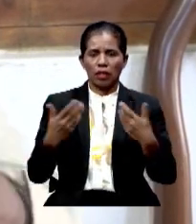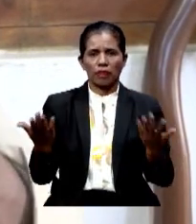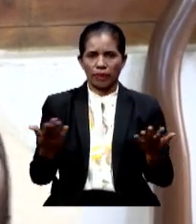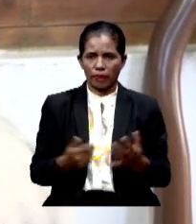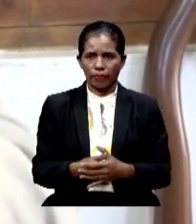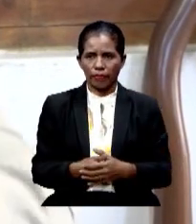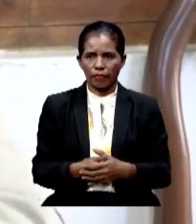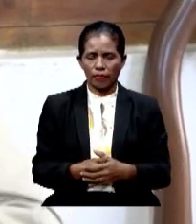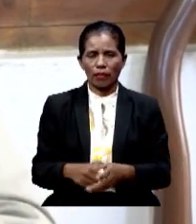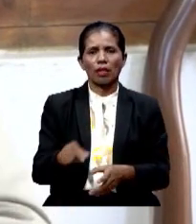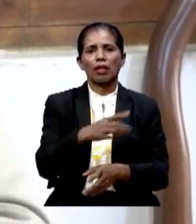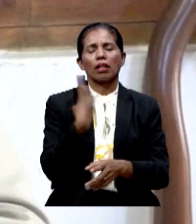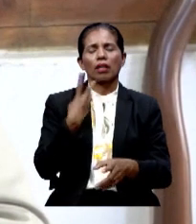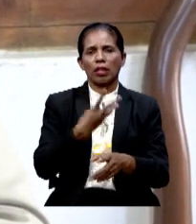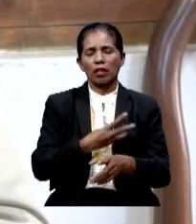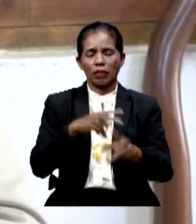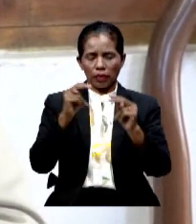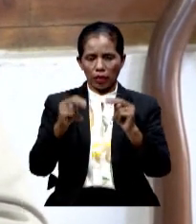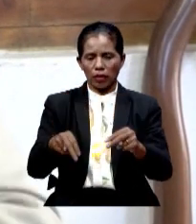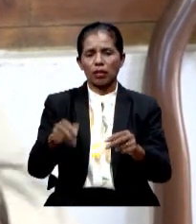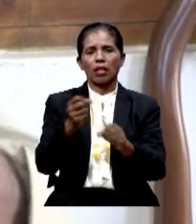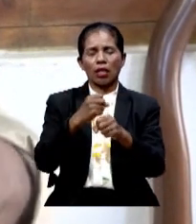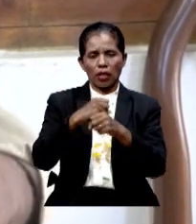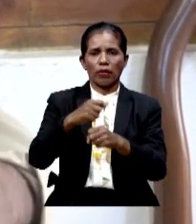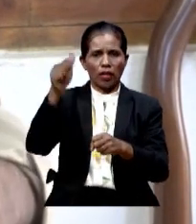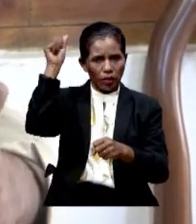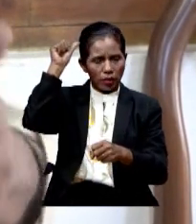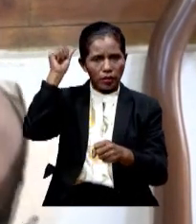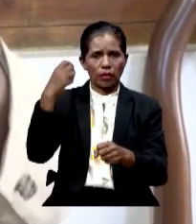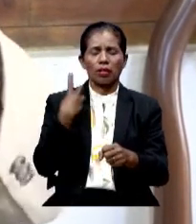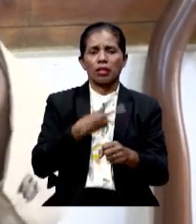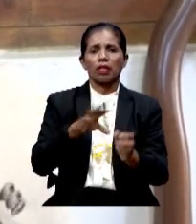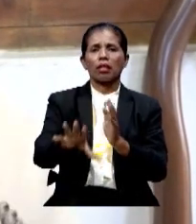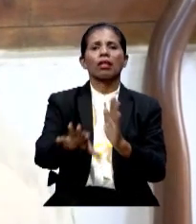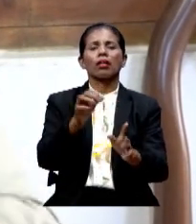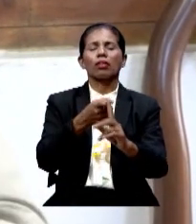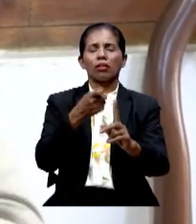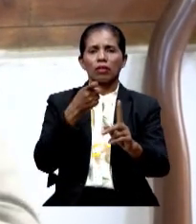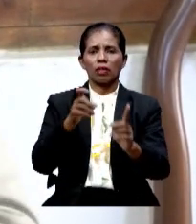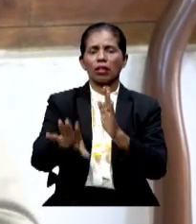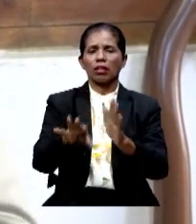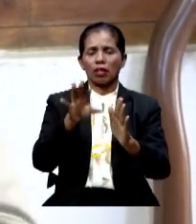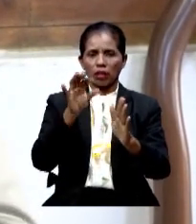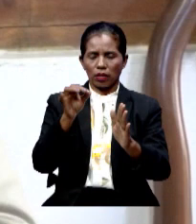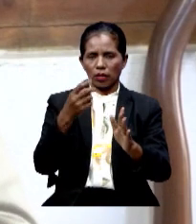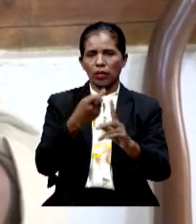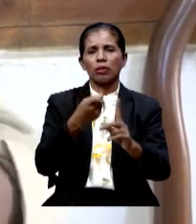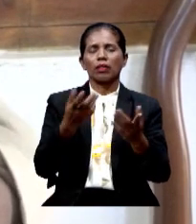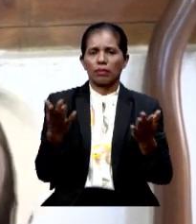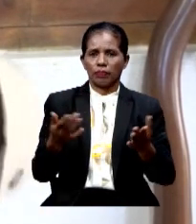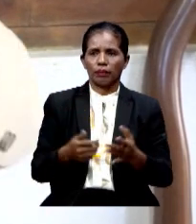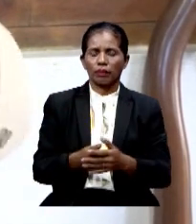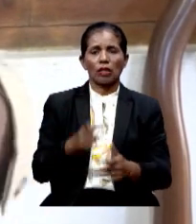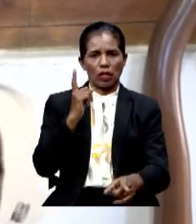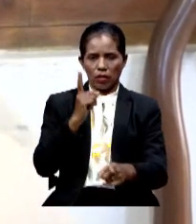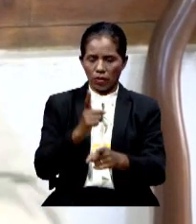Né, questão se renove, tá precisa analisar mais. Se precisa reta homologação, instituição não reta homologação da cidade. Claro